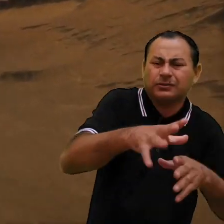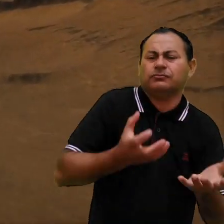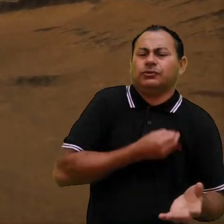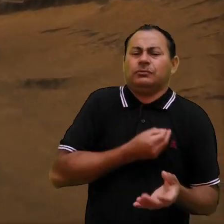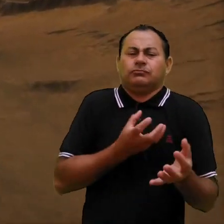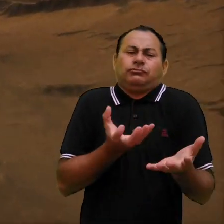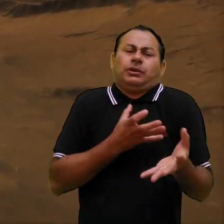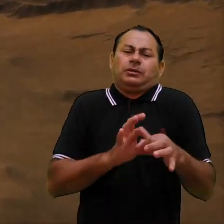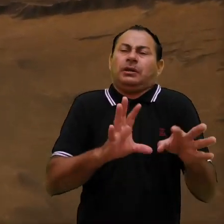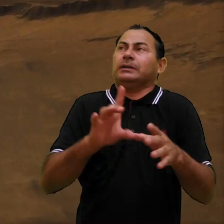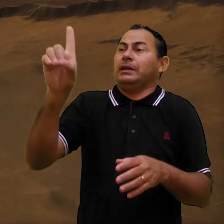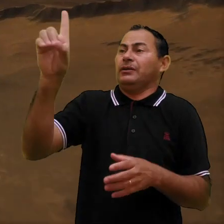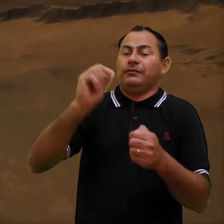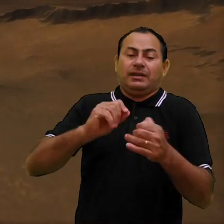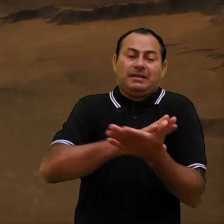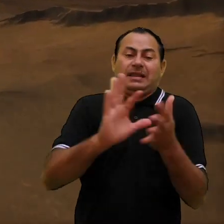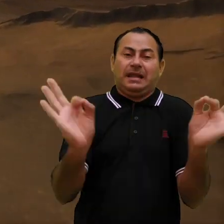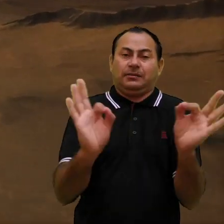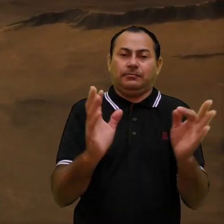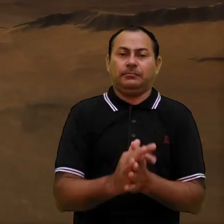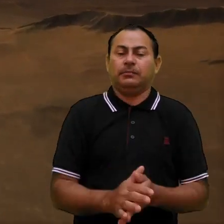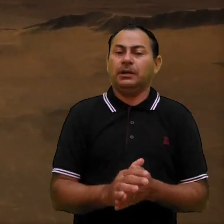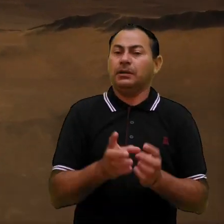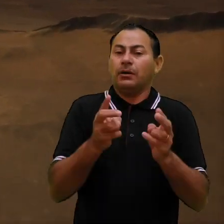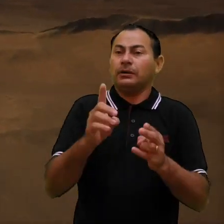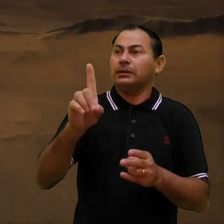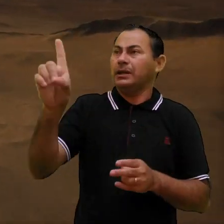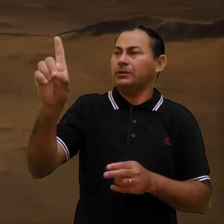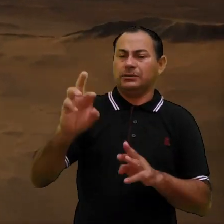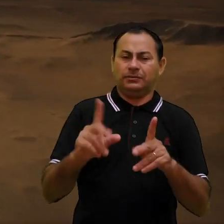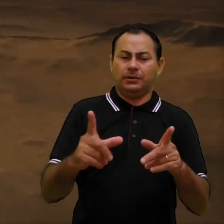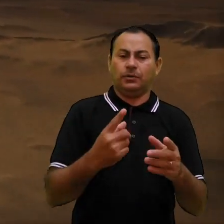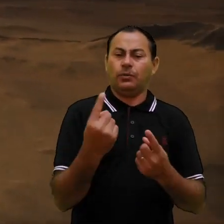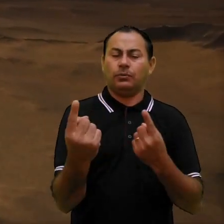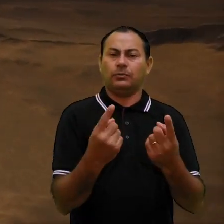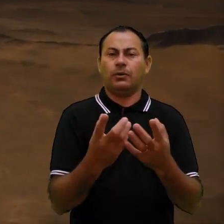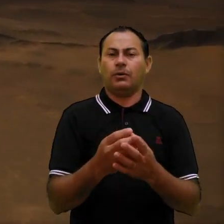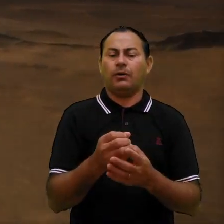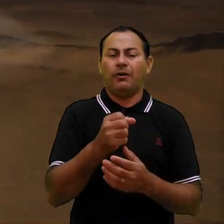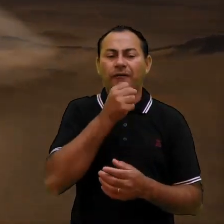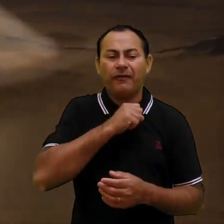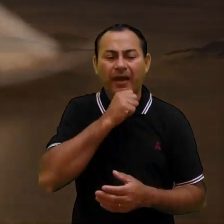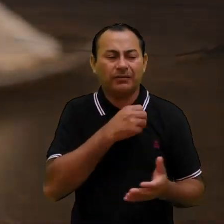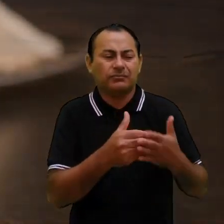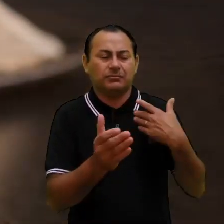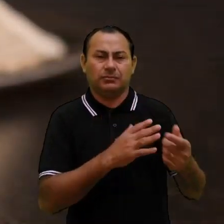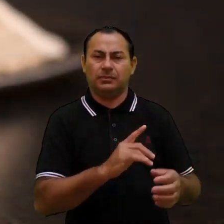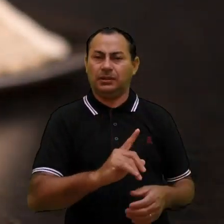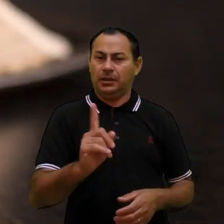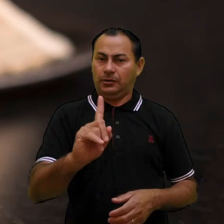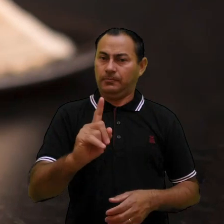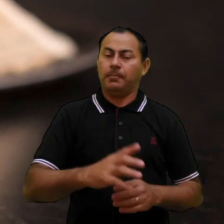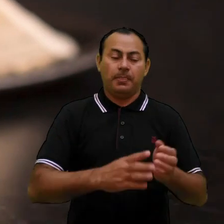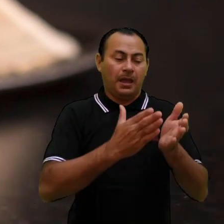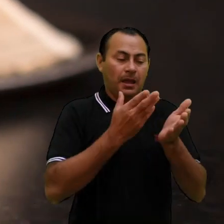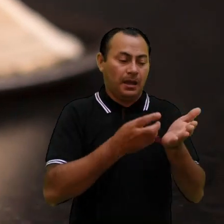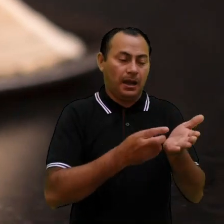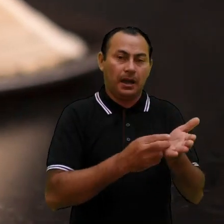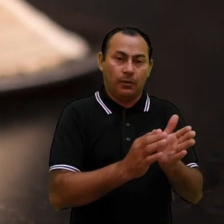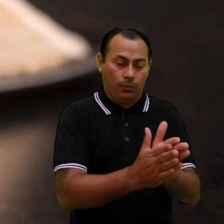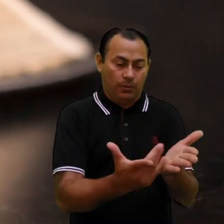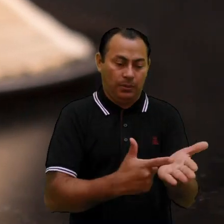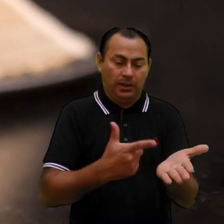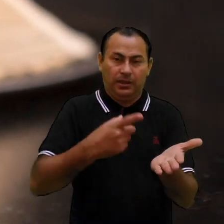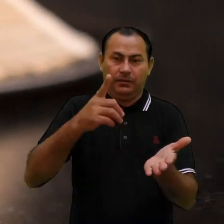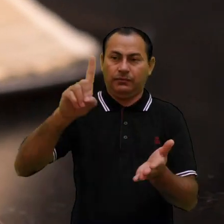quiser, que Deus não fará nada a respeito, como se Deus fosse indiferente, um velhinho apático. As Escrituras afirmam